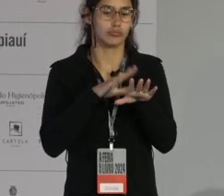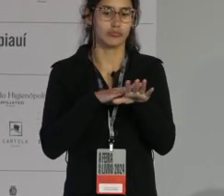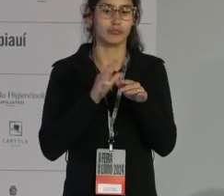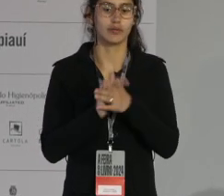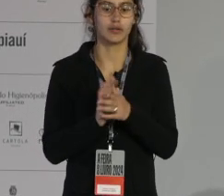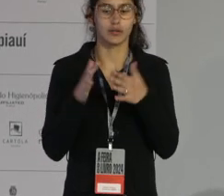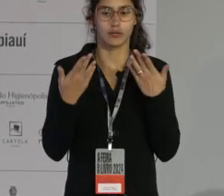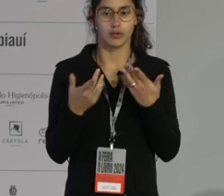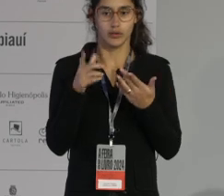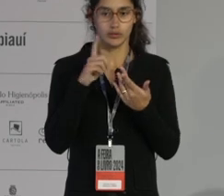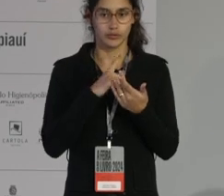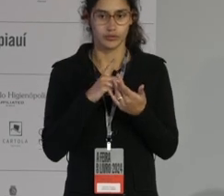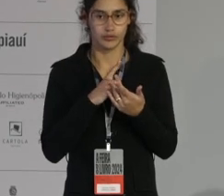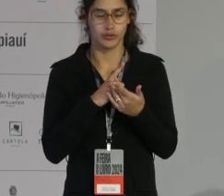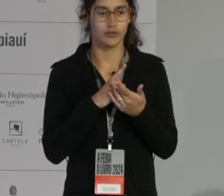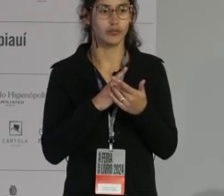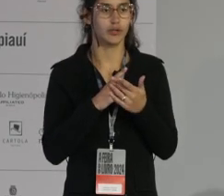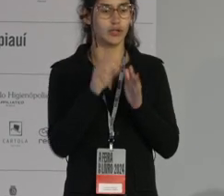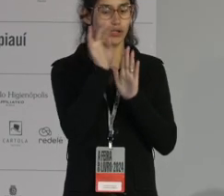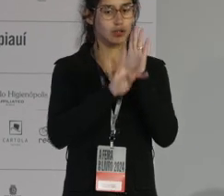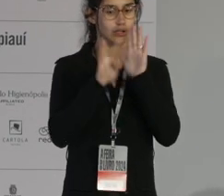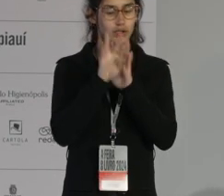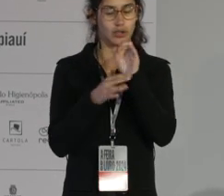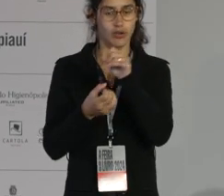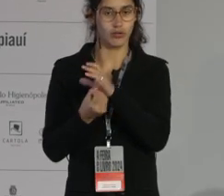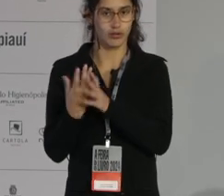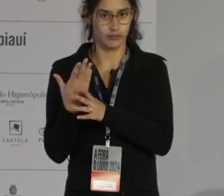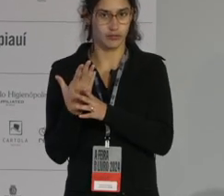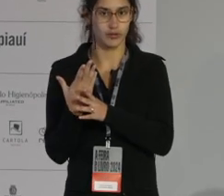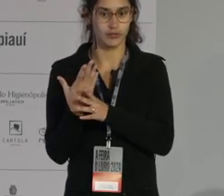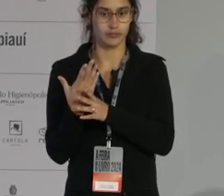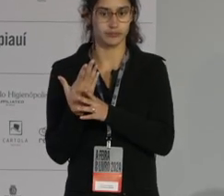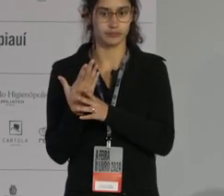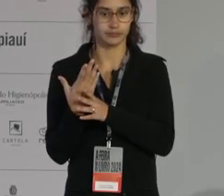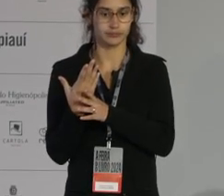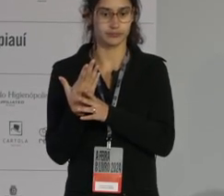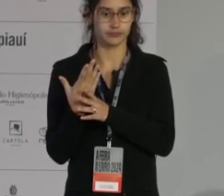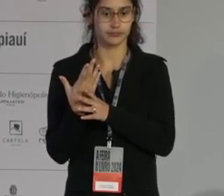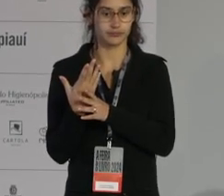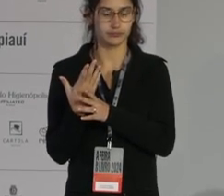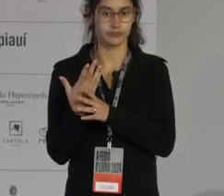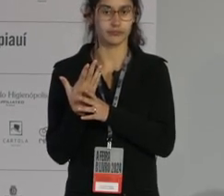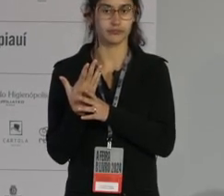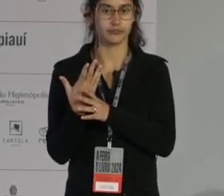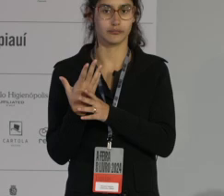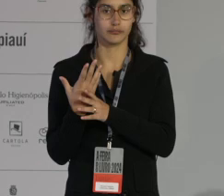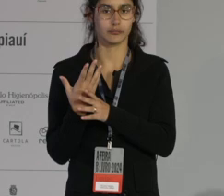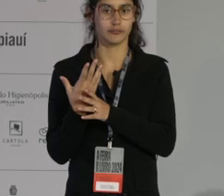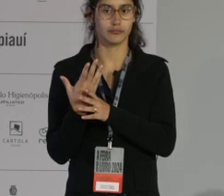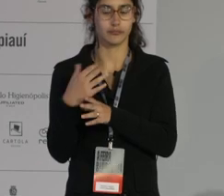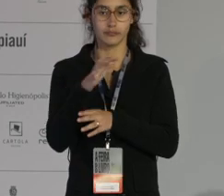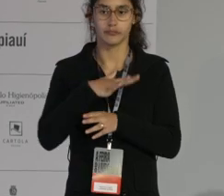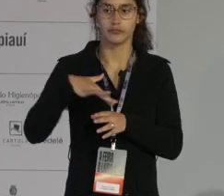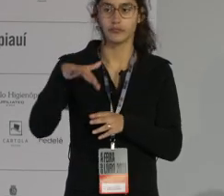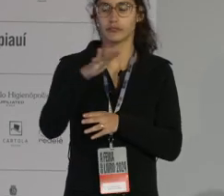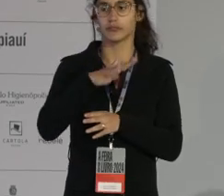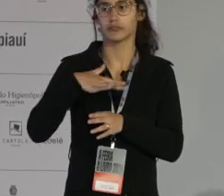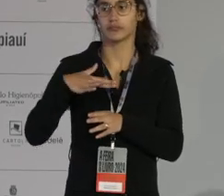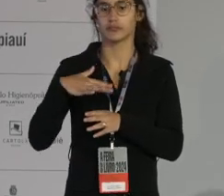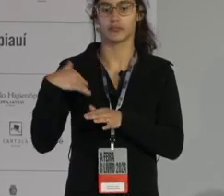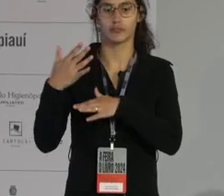E quando eu escrevi esse texto... ele foi meio que um redemoinho que foi puxando